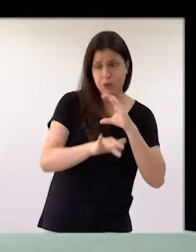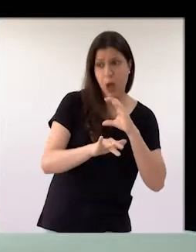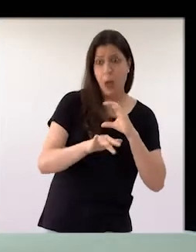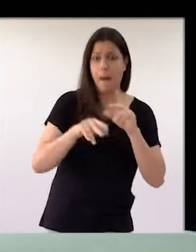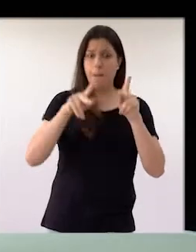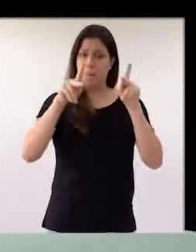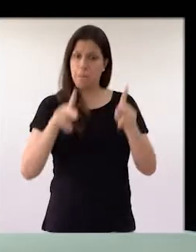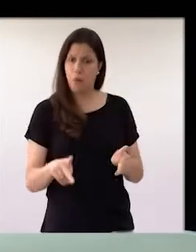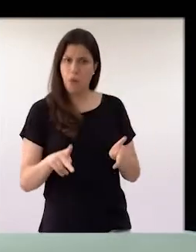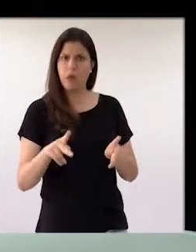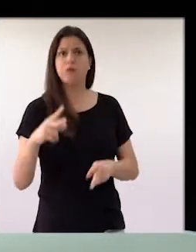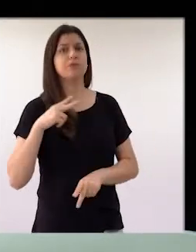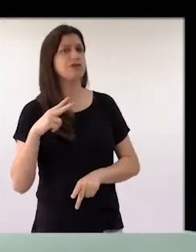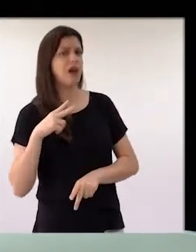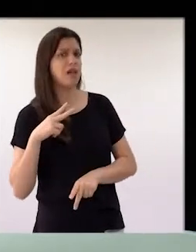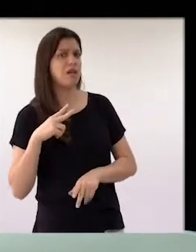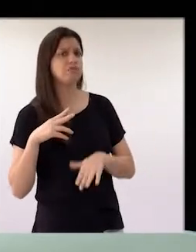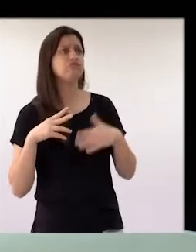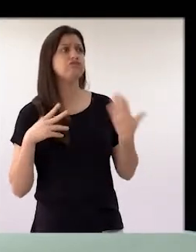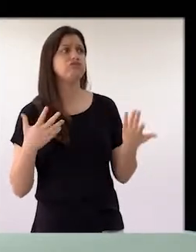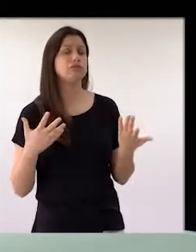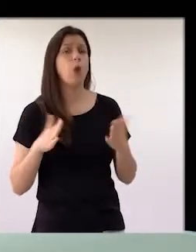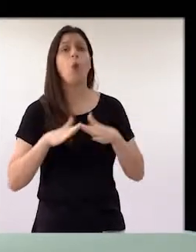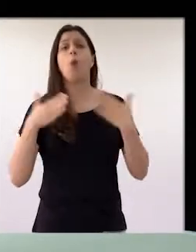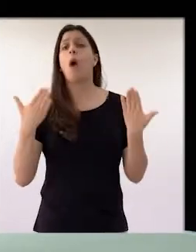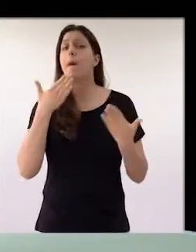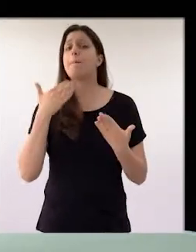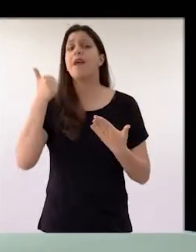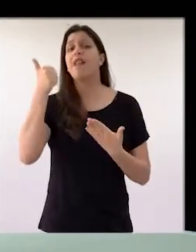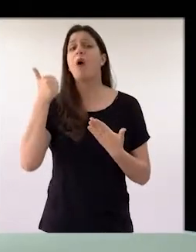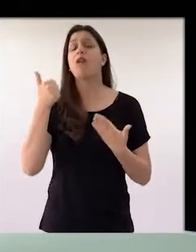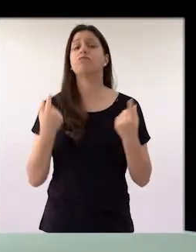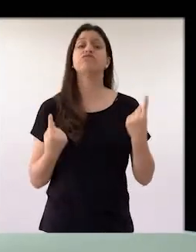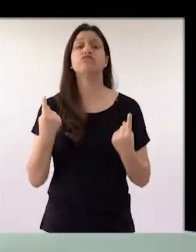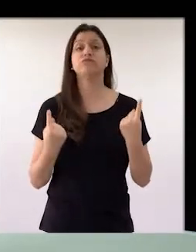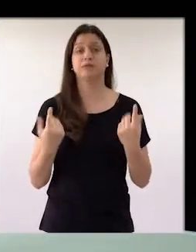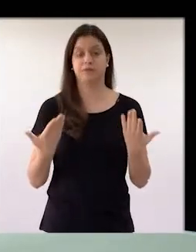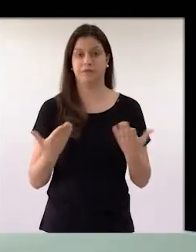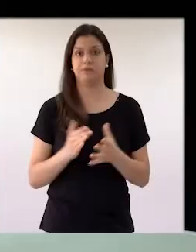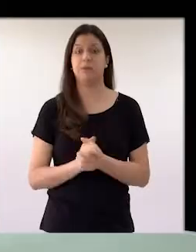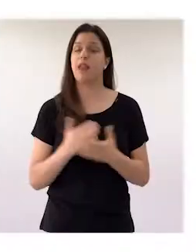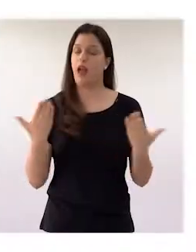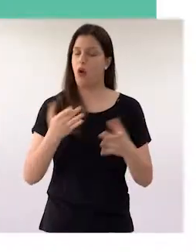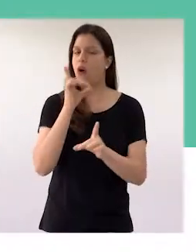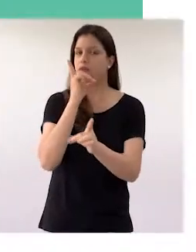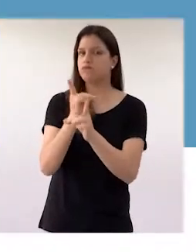Qual que é mais eficiente? Vamos tentar construir essa resposta agora no MS em Pesquisa.